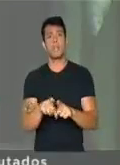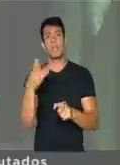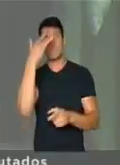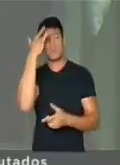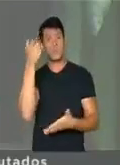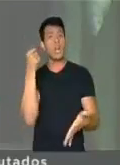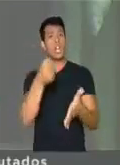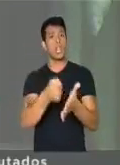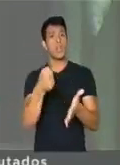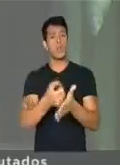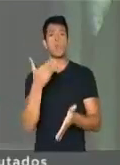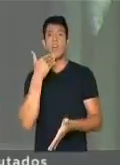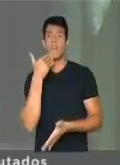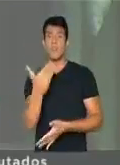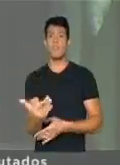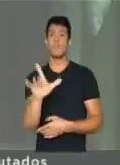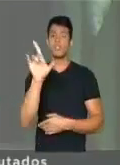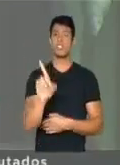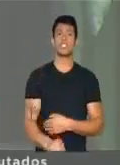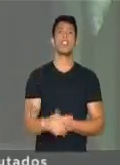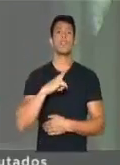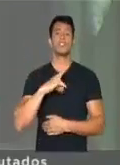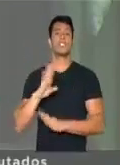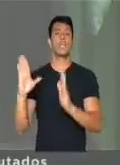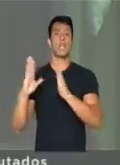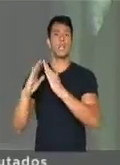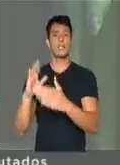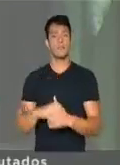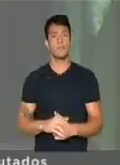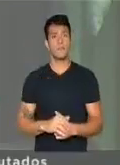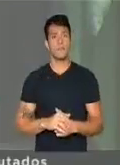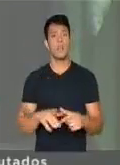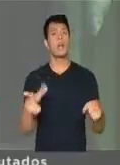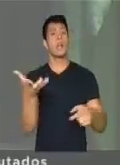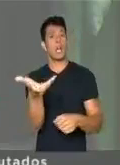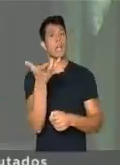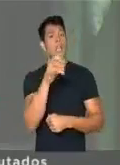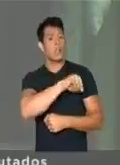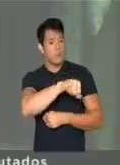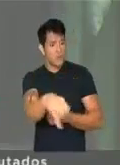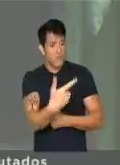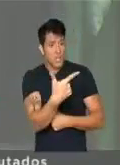lutam pelo direito de morar. Quero, inclusive, aproveitar nesses 20